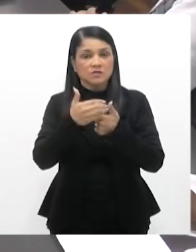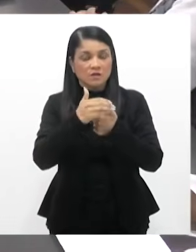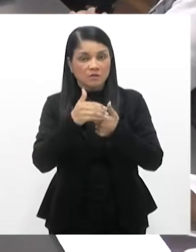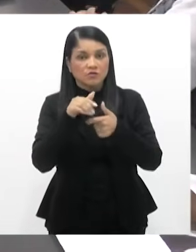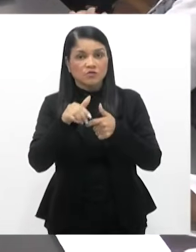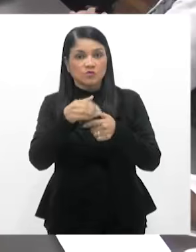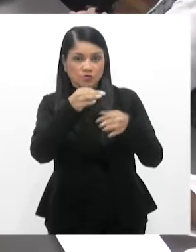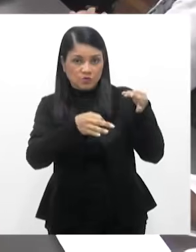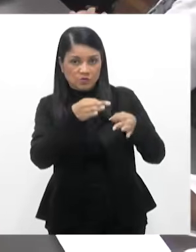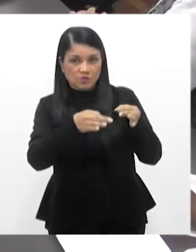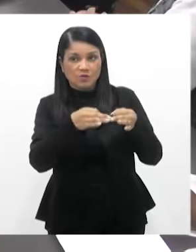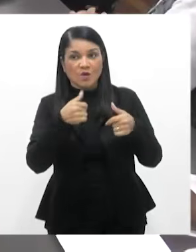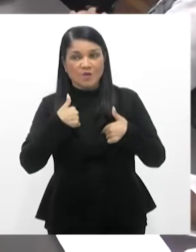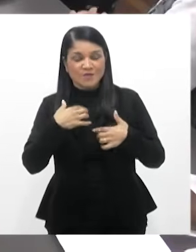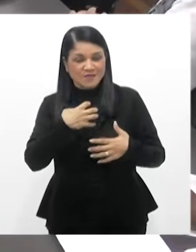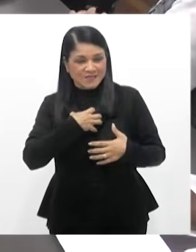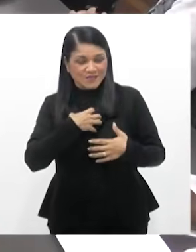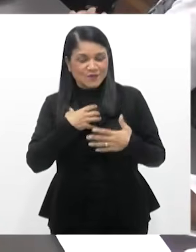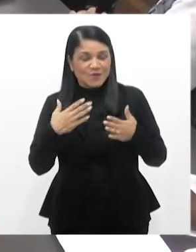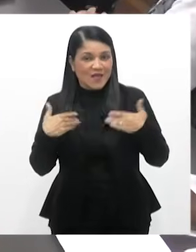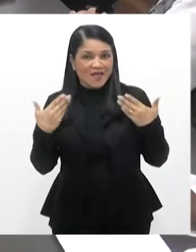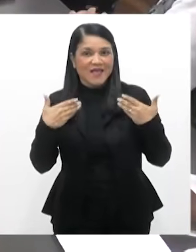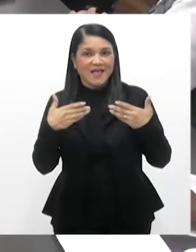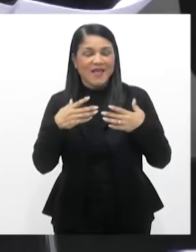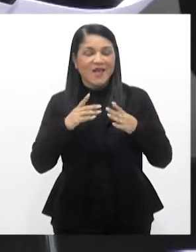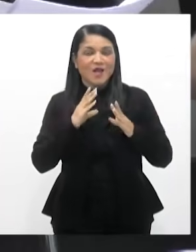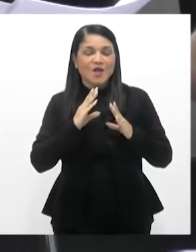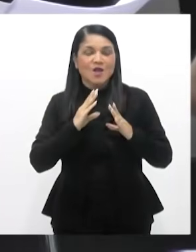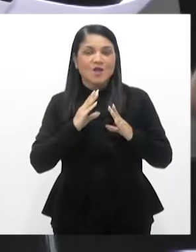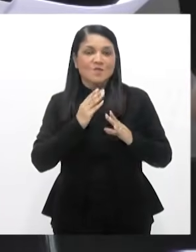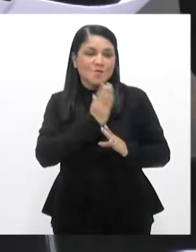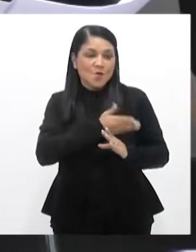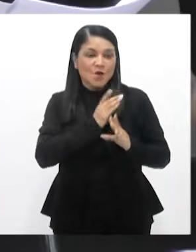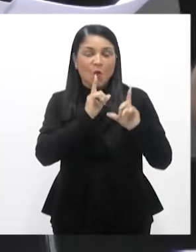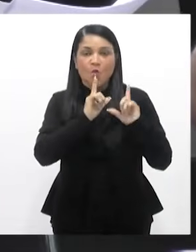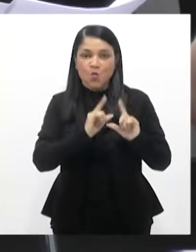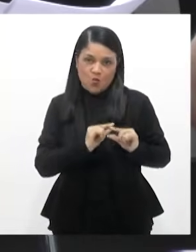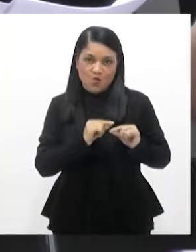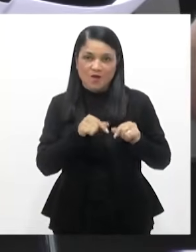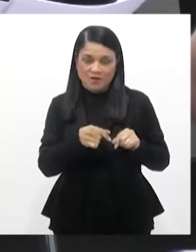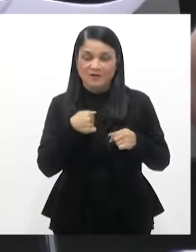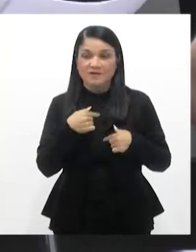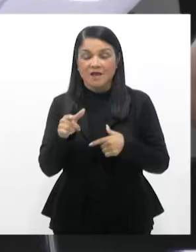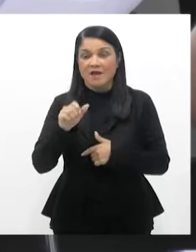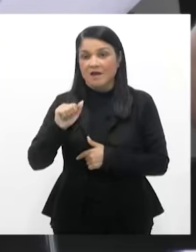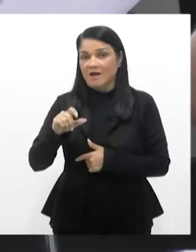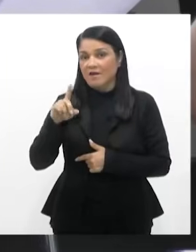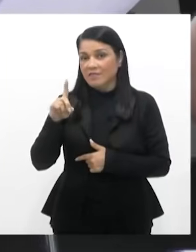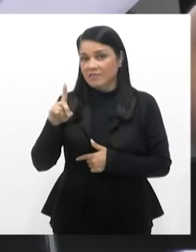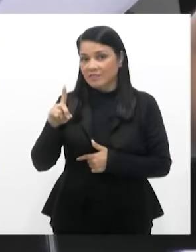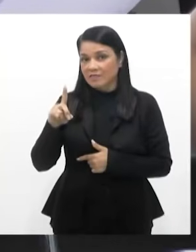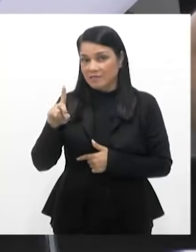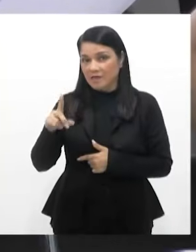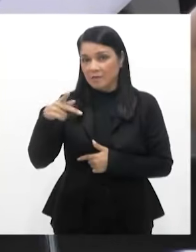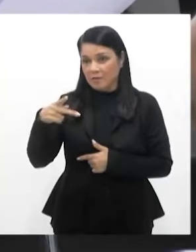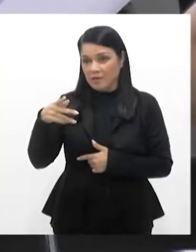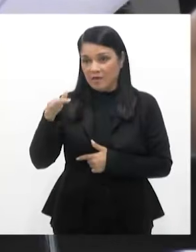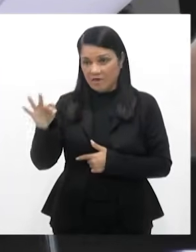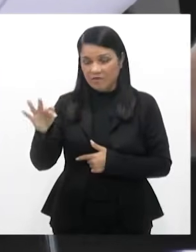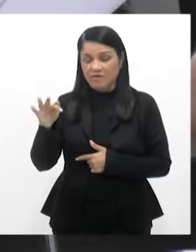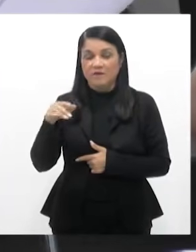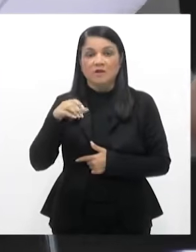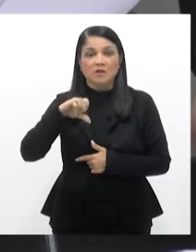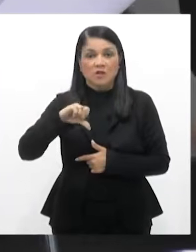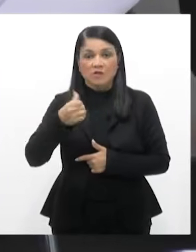já começa a ficar mais contente, meu coração mais aliviado, A DPF, de eu concordar com Vossa Excelência. a DPF 969 de